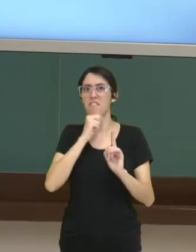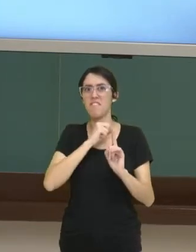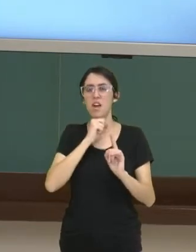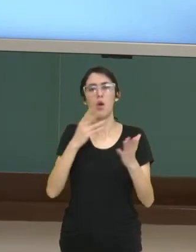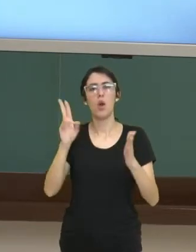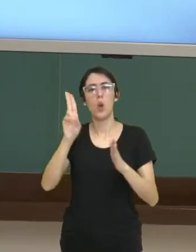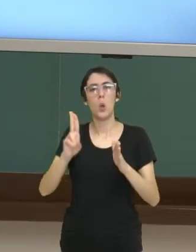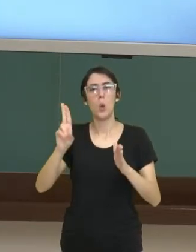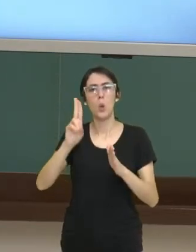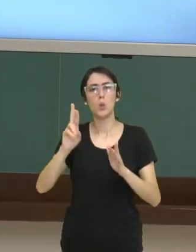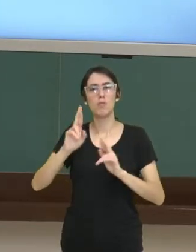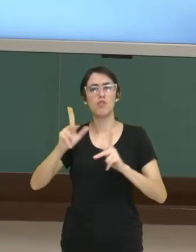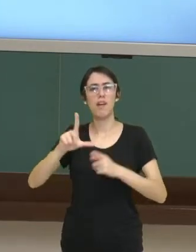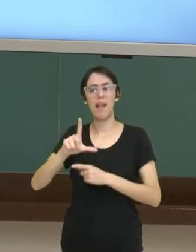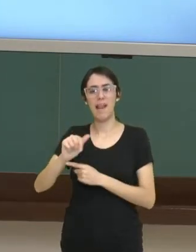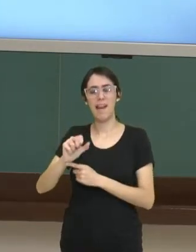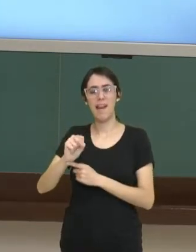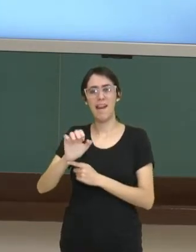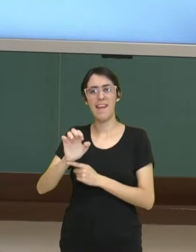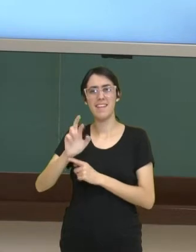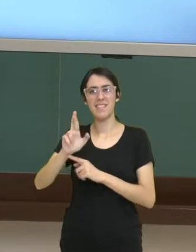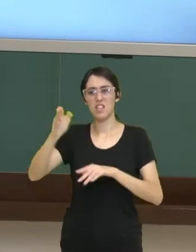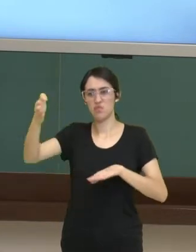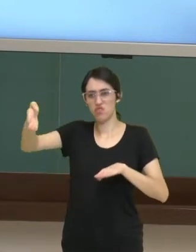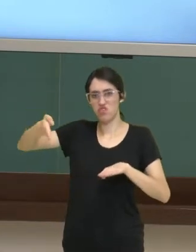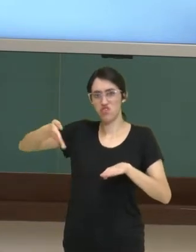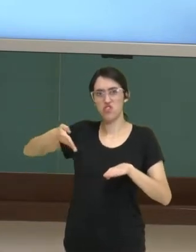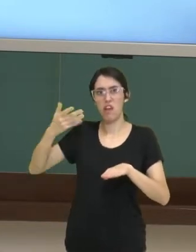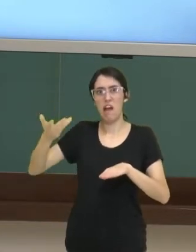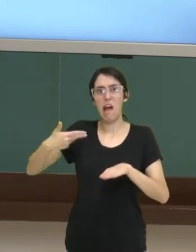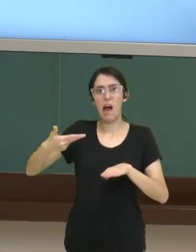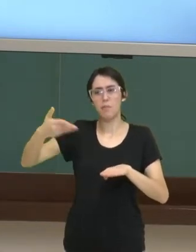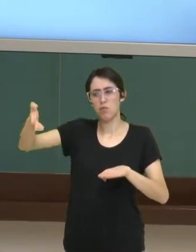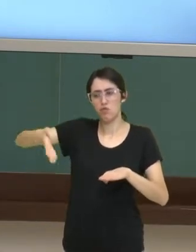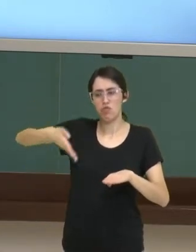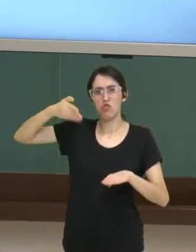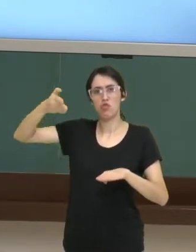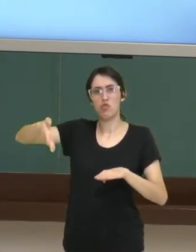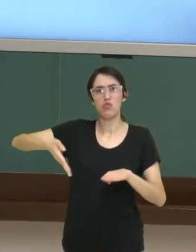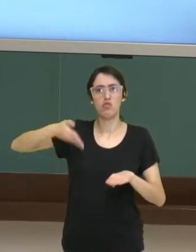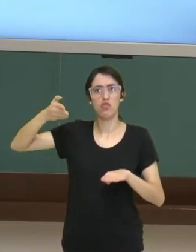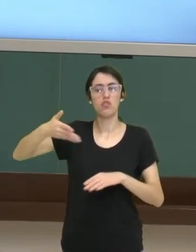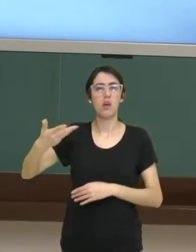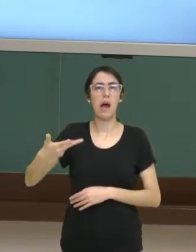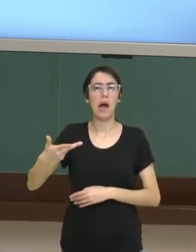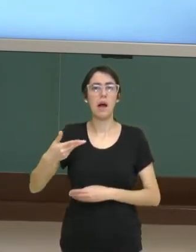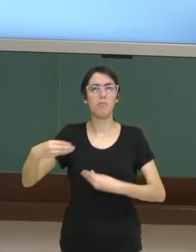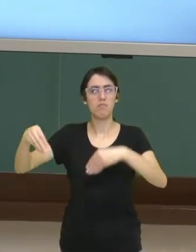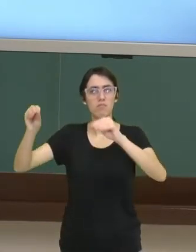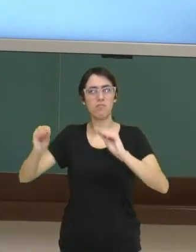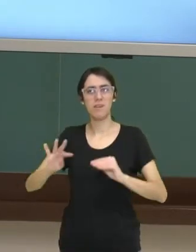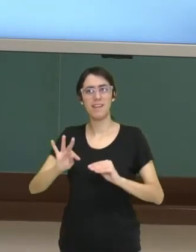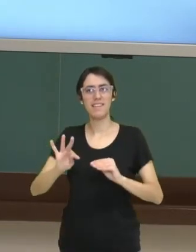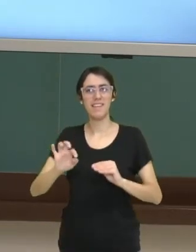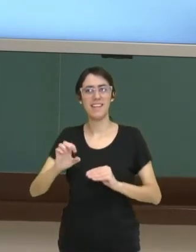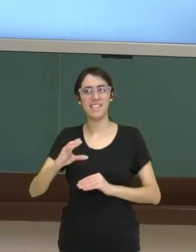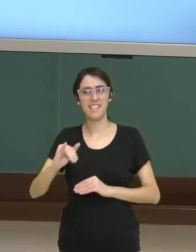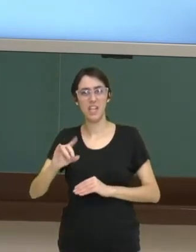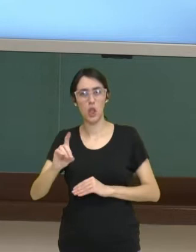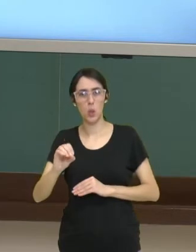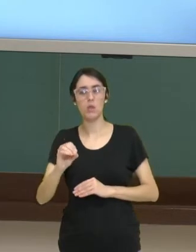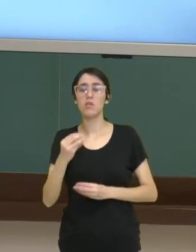ser mais rápido, ele consegue cortar várias peças ao mesmo tempo. E como é que é feito isso? Exatamente